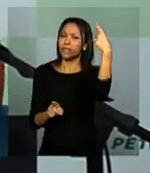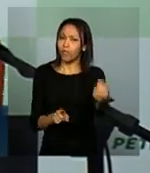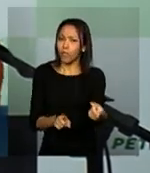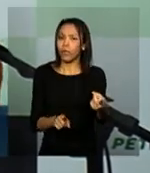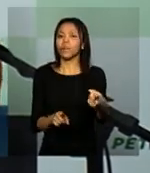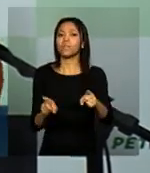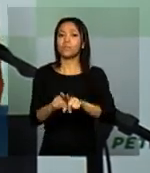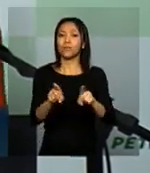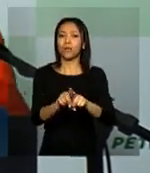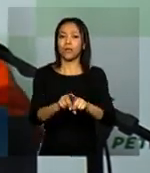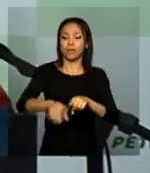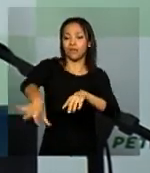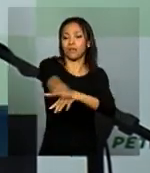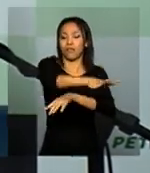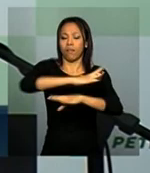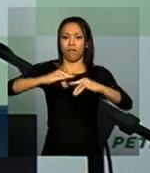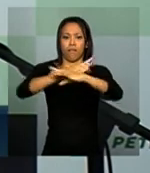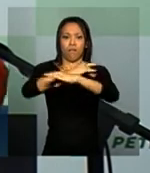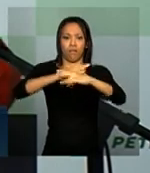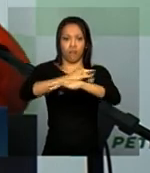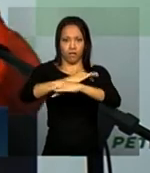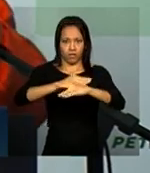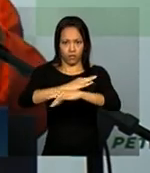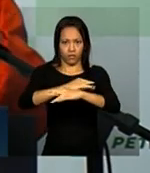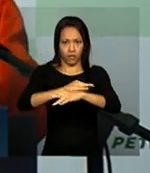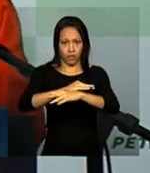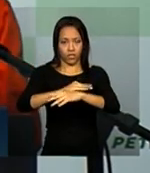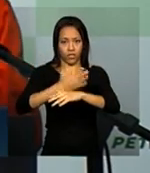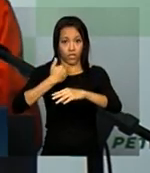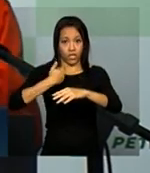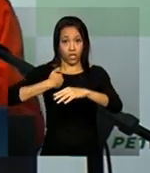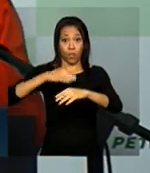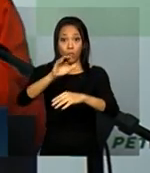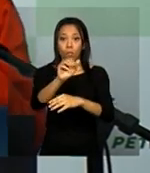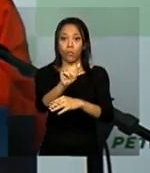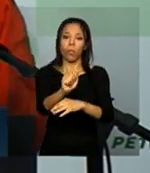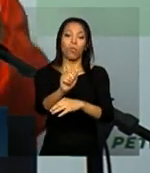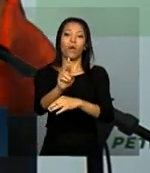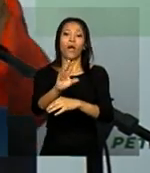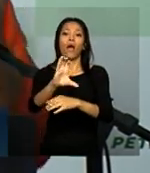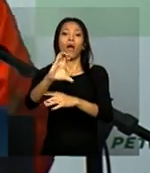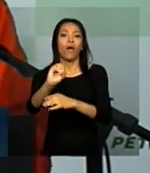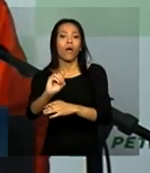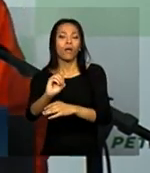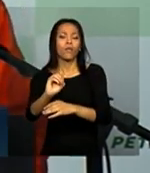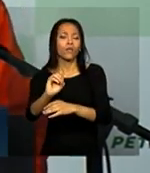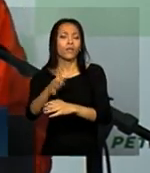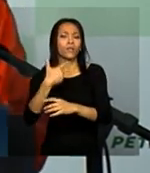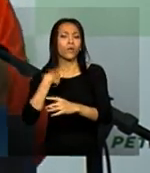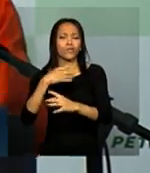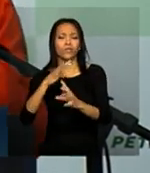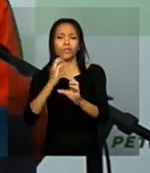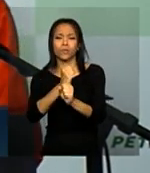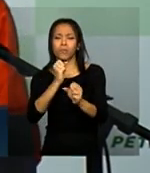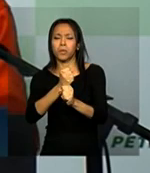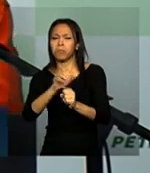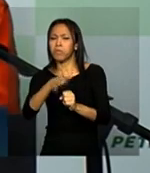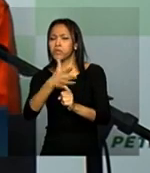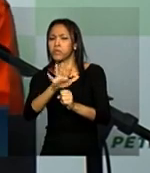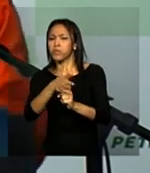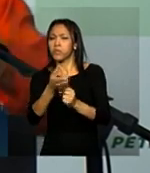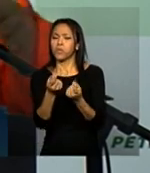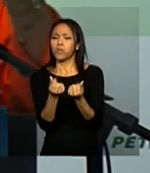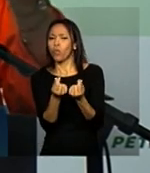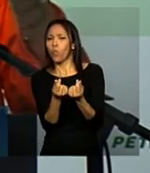arco metropolitano, que nós avaliamos numa estimativa aproximada. Nós não sabemos